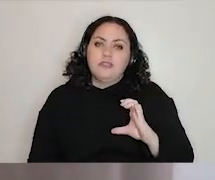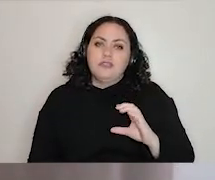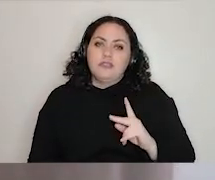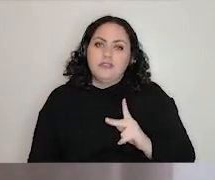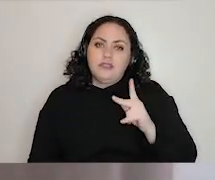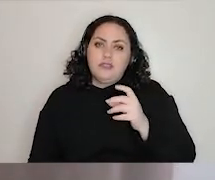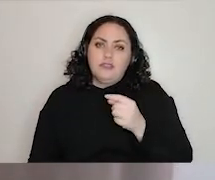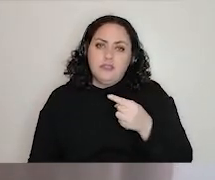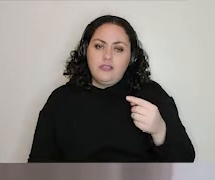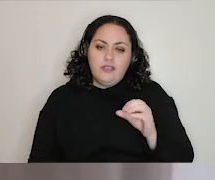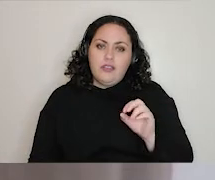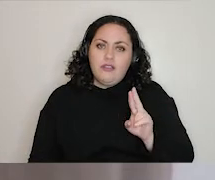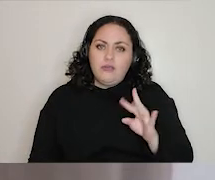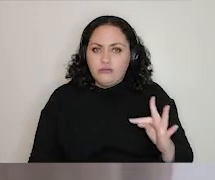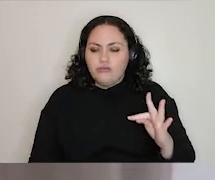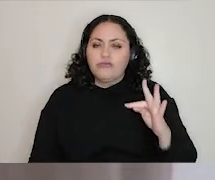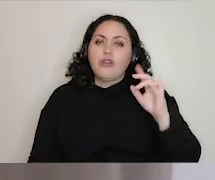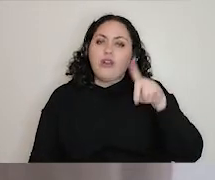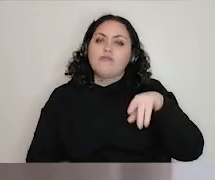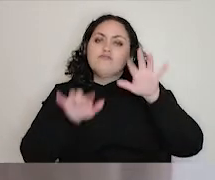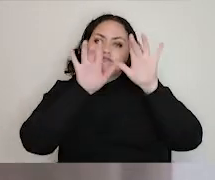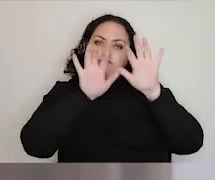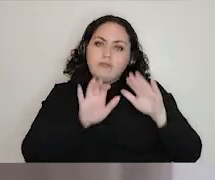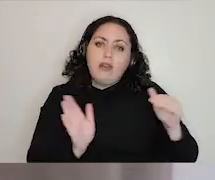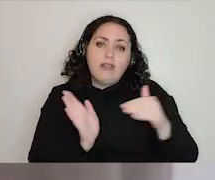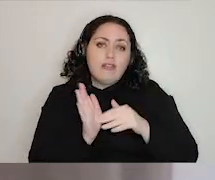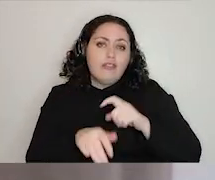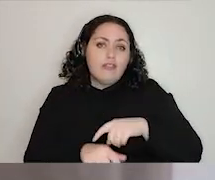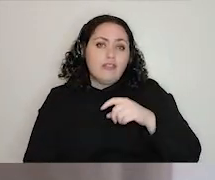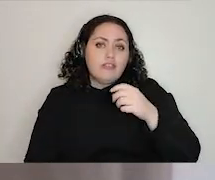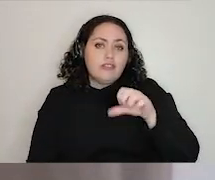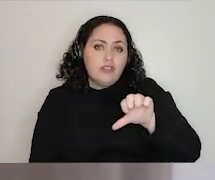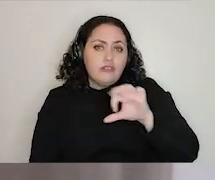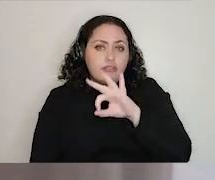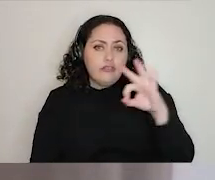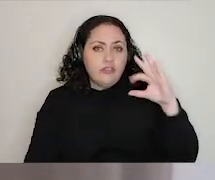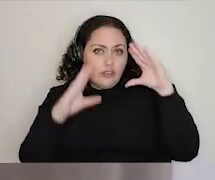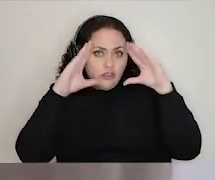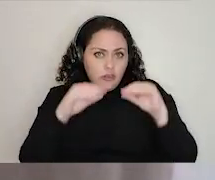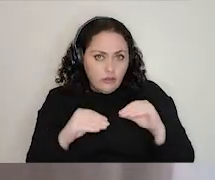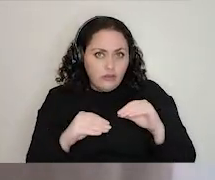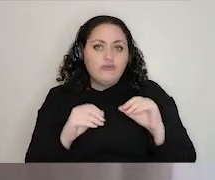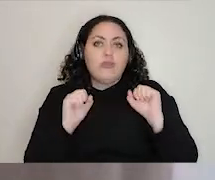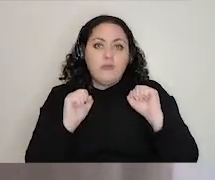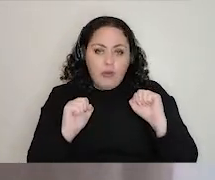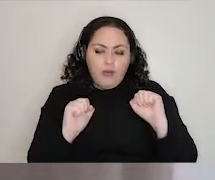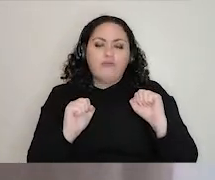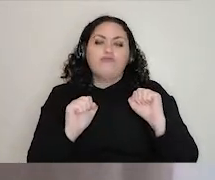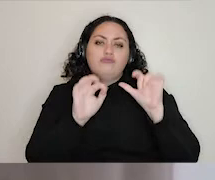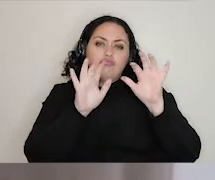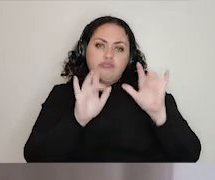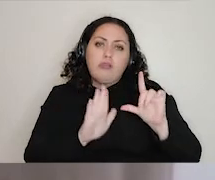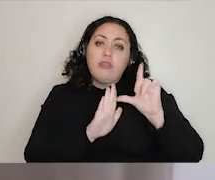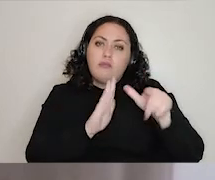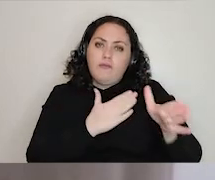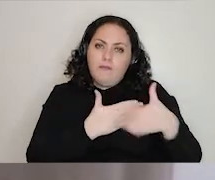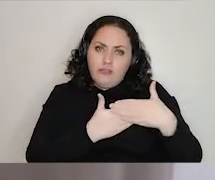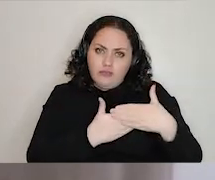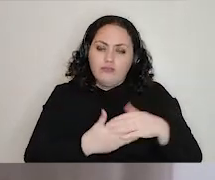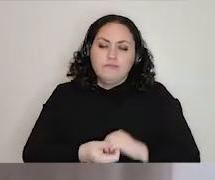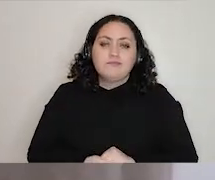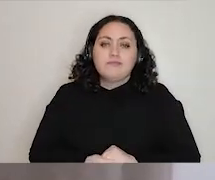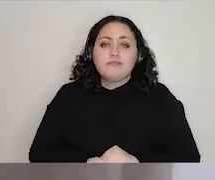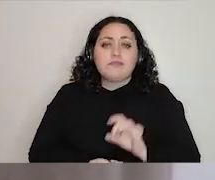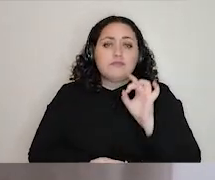que vai ficar disponível até às 21 horas para ser preenchido. Então, lembrando que para receber o